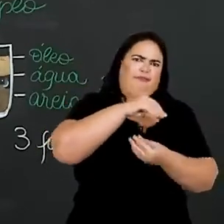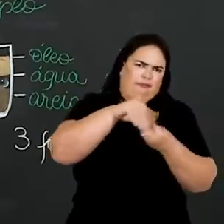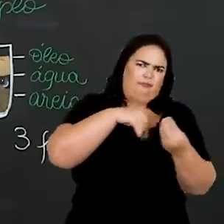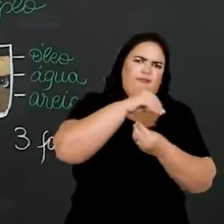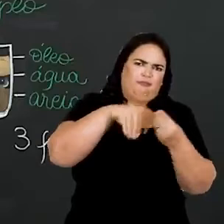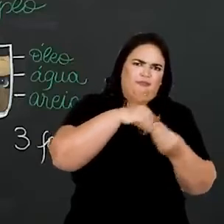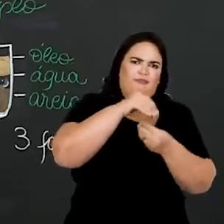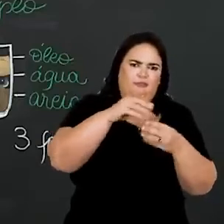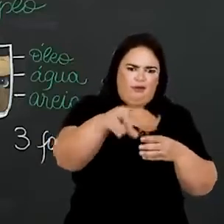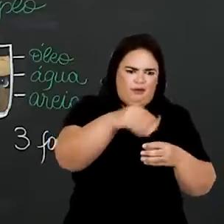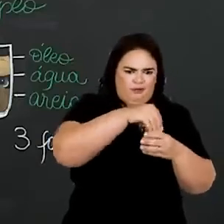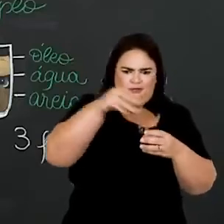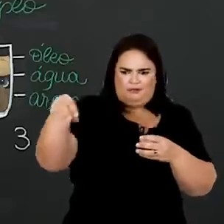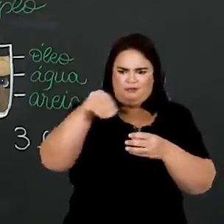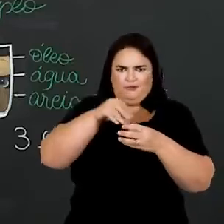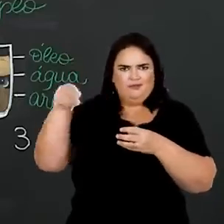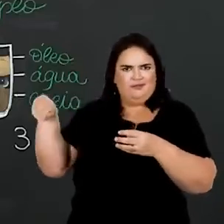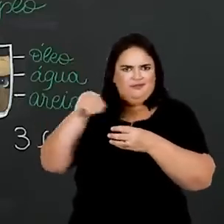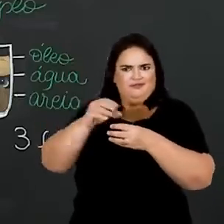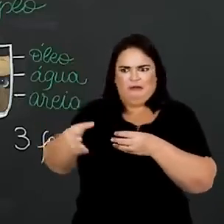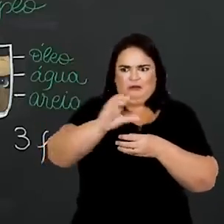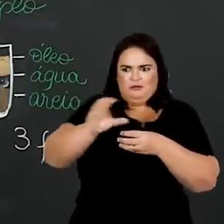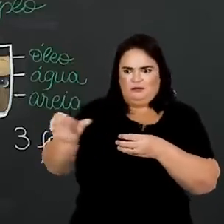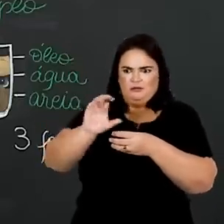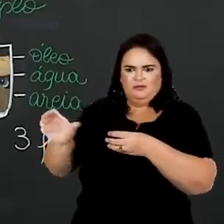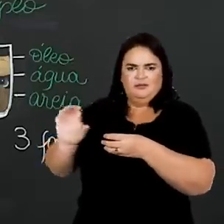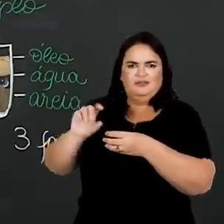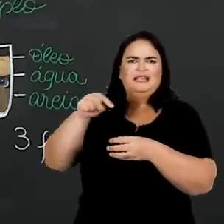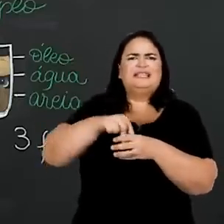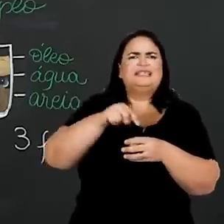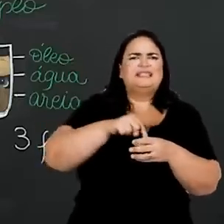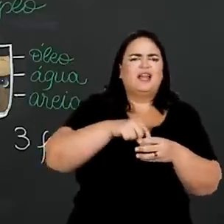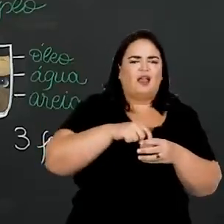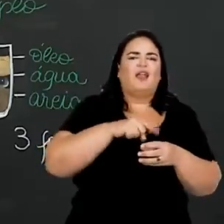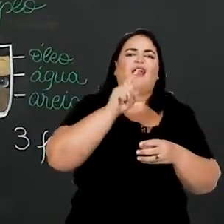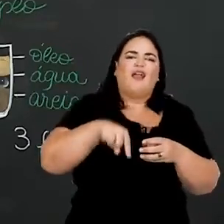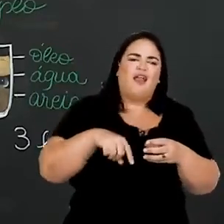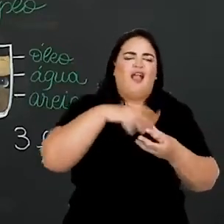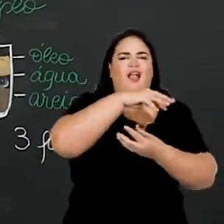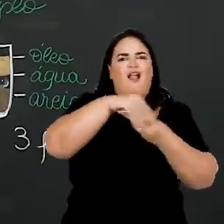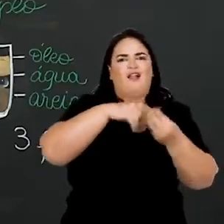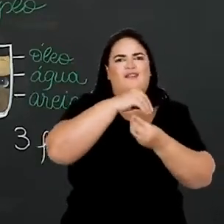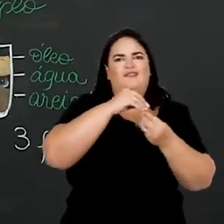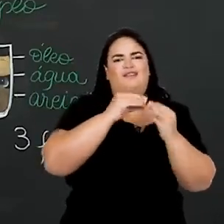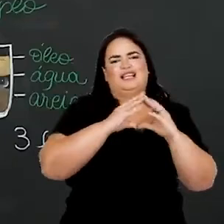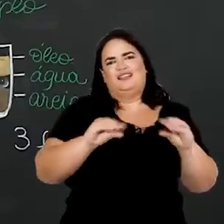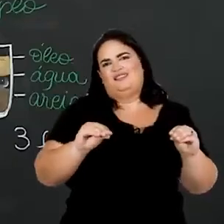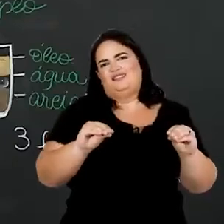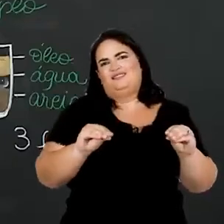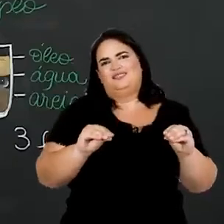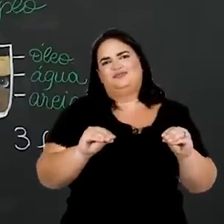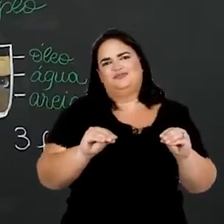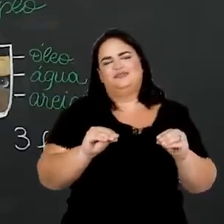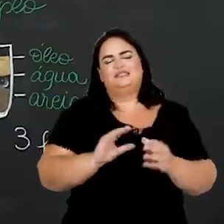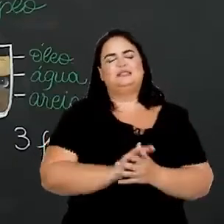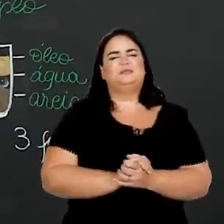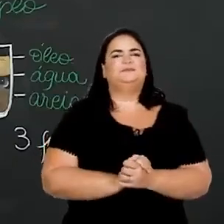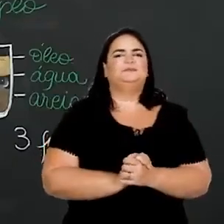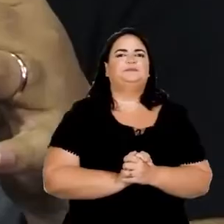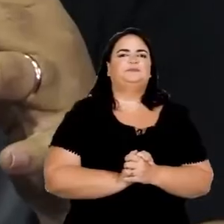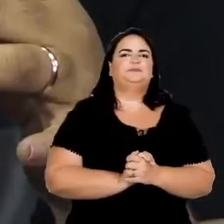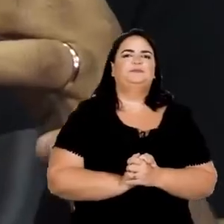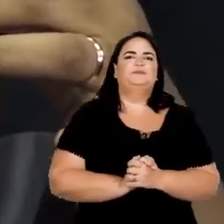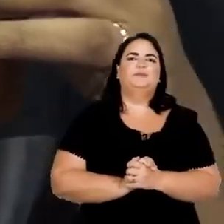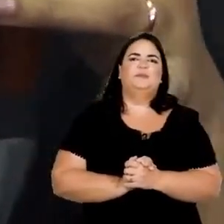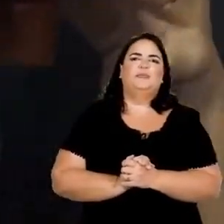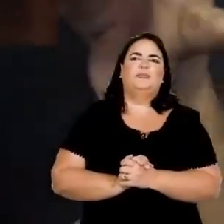peguei água com uma substância. Que tipo de mistura é essa? Homogênea. E mel. Joguei aqui.